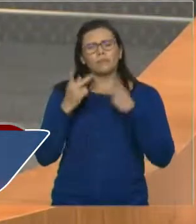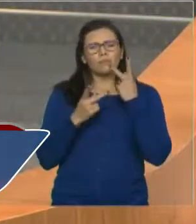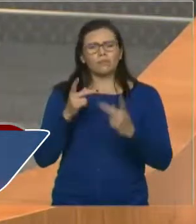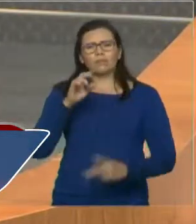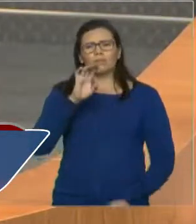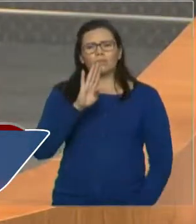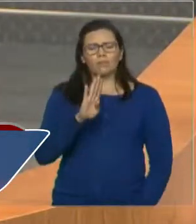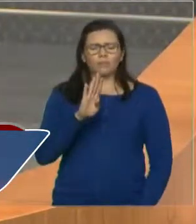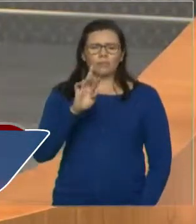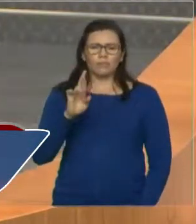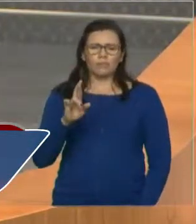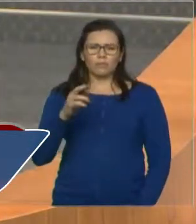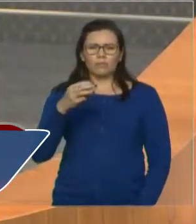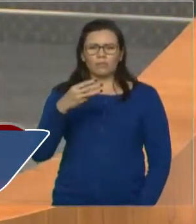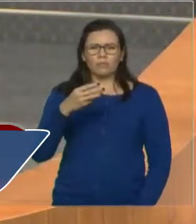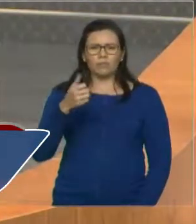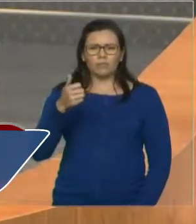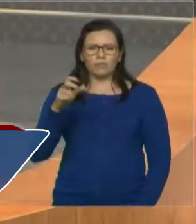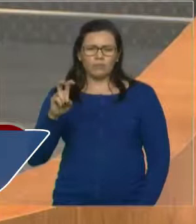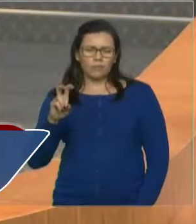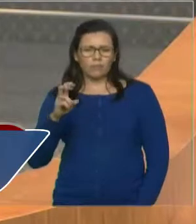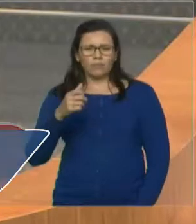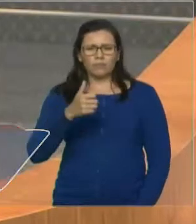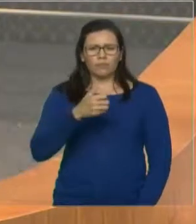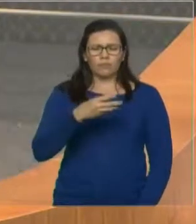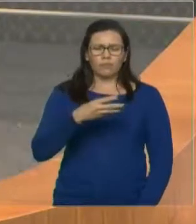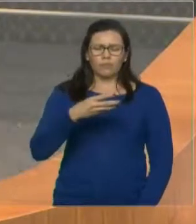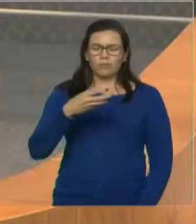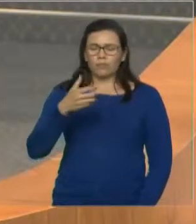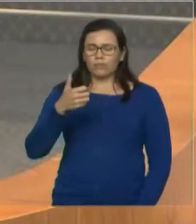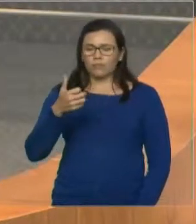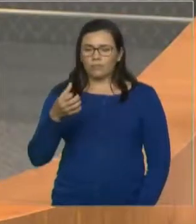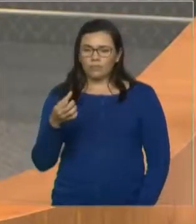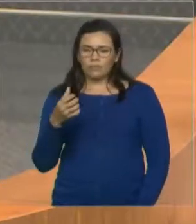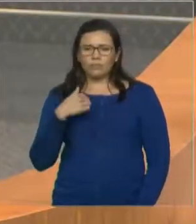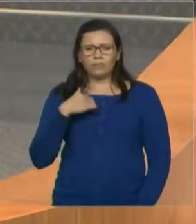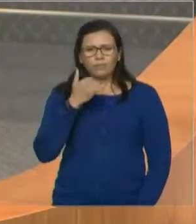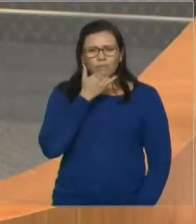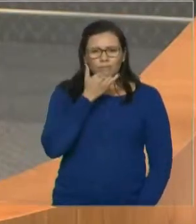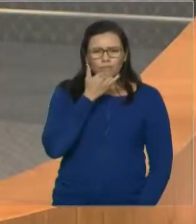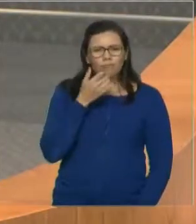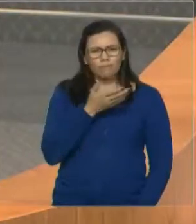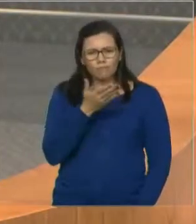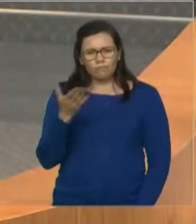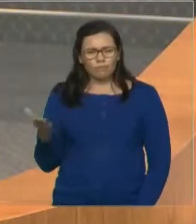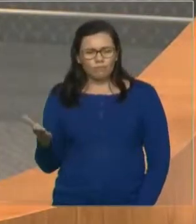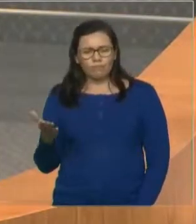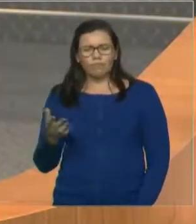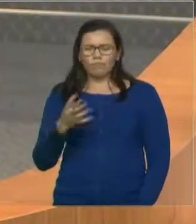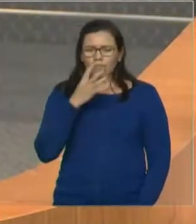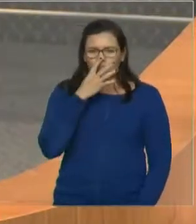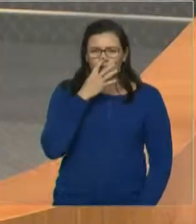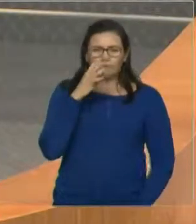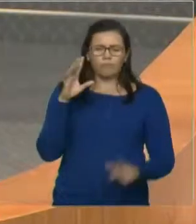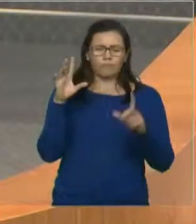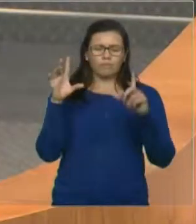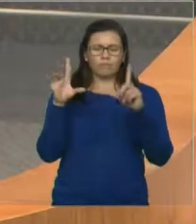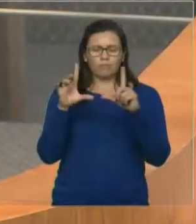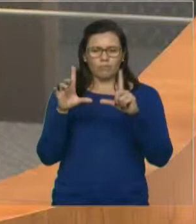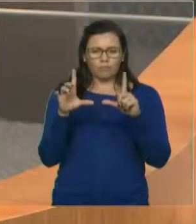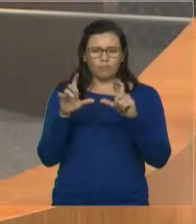quero pedir desculpas aos colegas deputados, aos internautas, telespectadores da TV Assembleia,